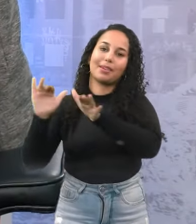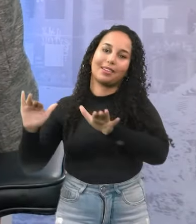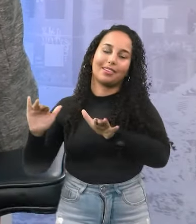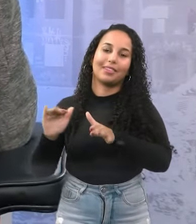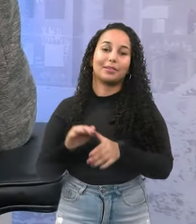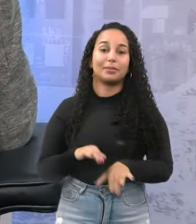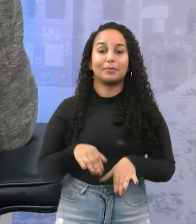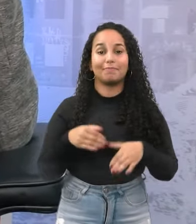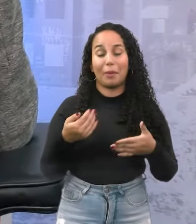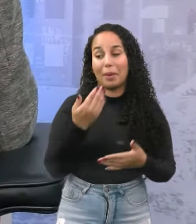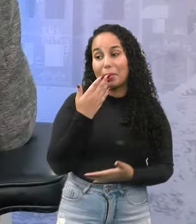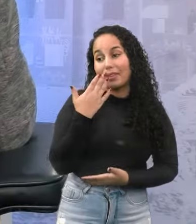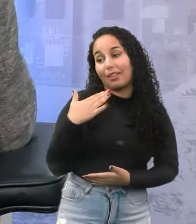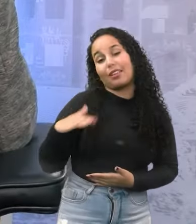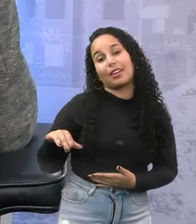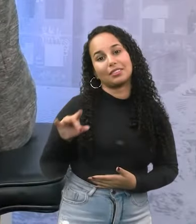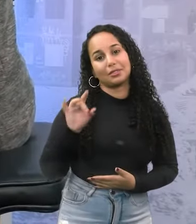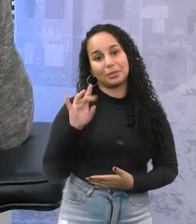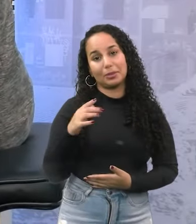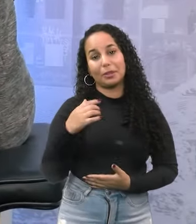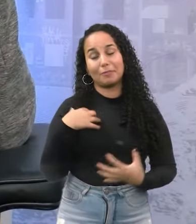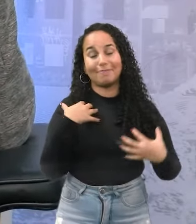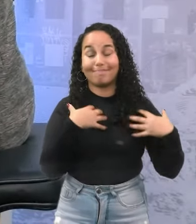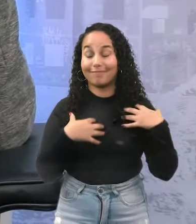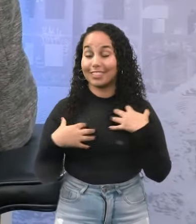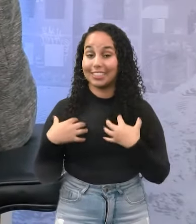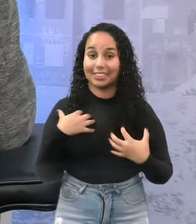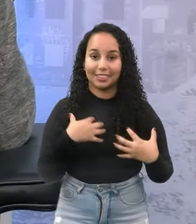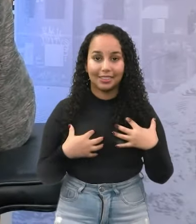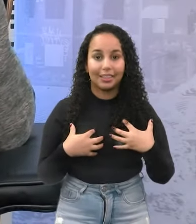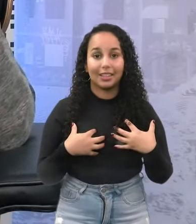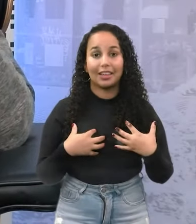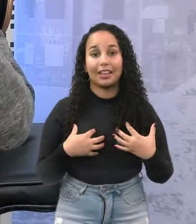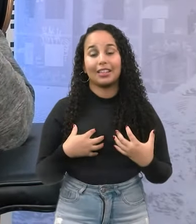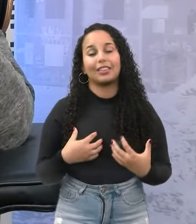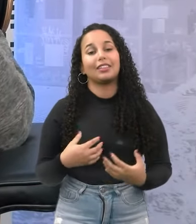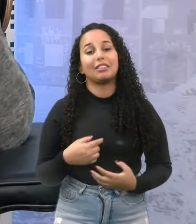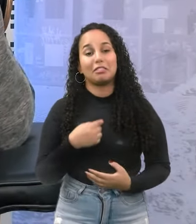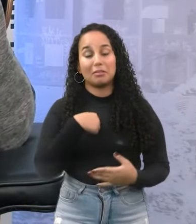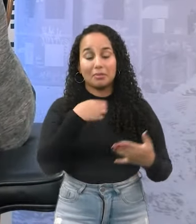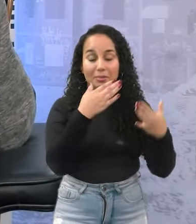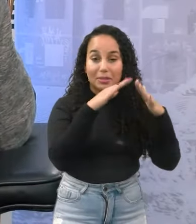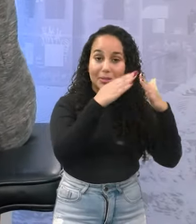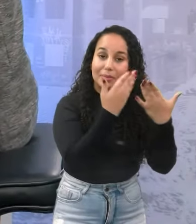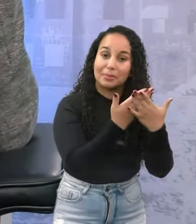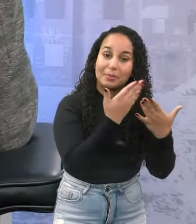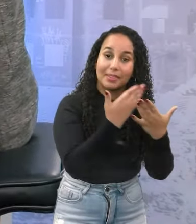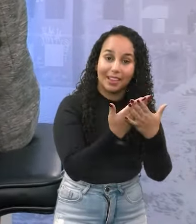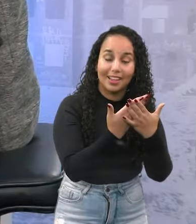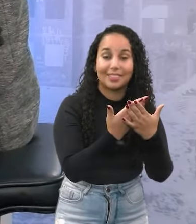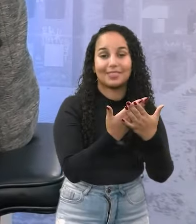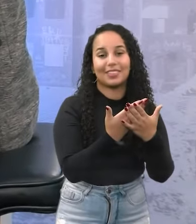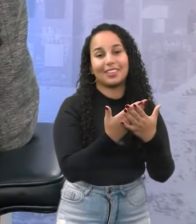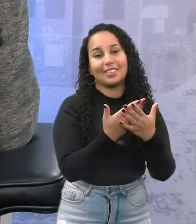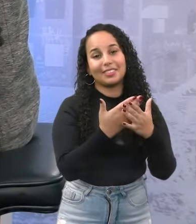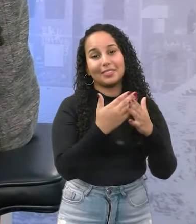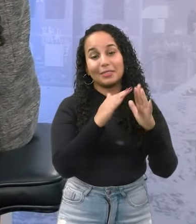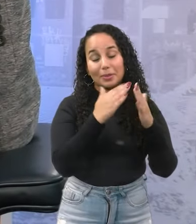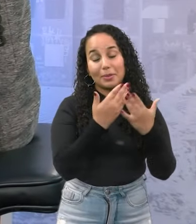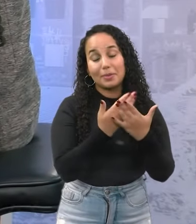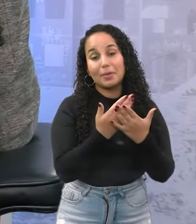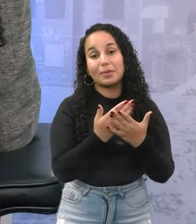foi a separação dos meus pais. Eu era uma criança e aquilo me abalou. E fui matriculado numa escola pública, Grupo